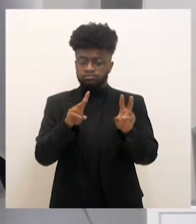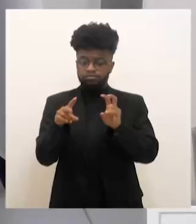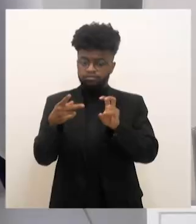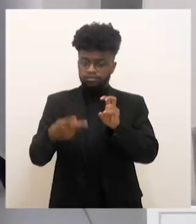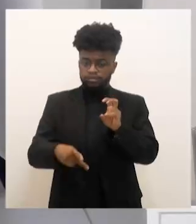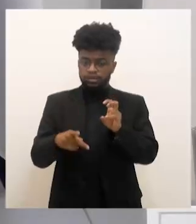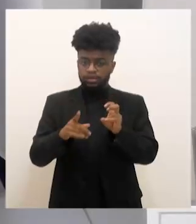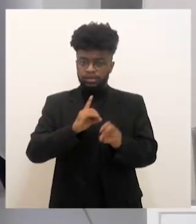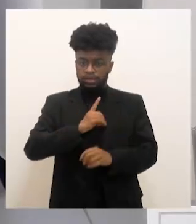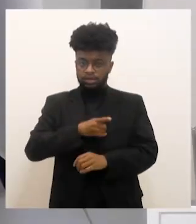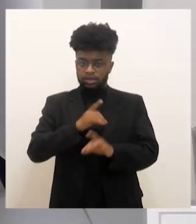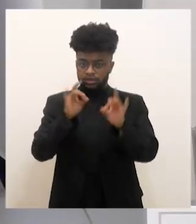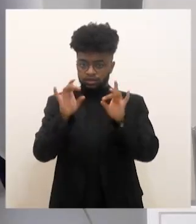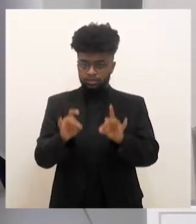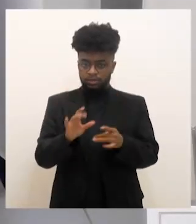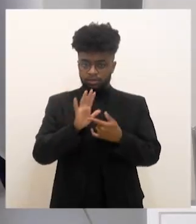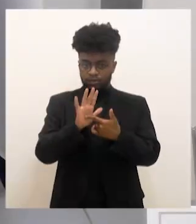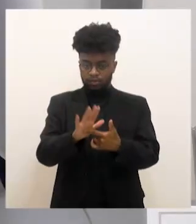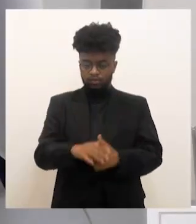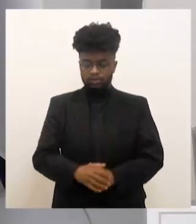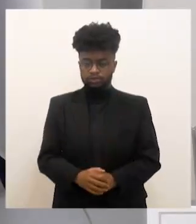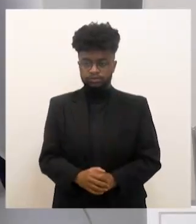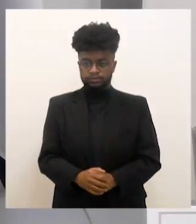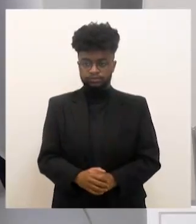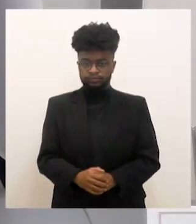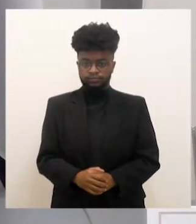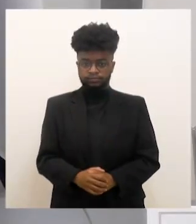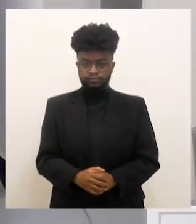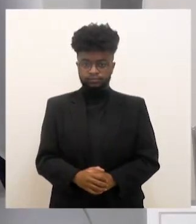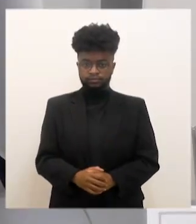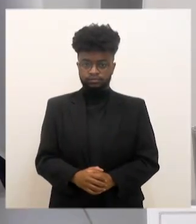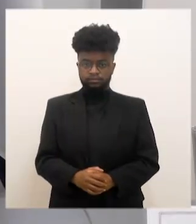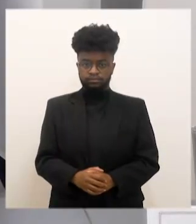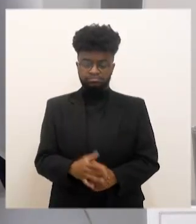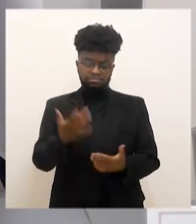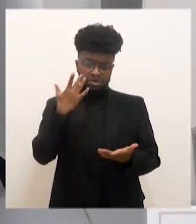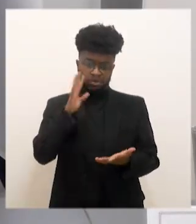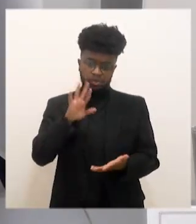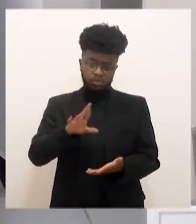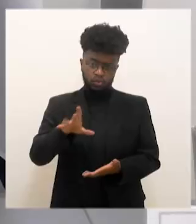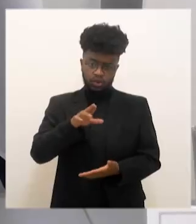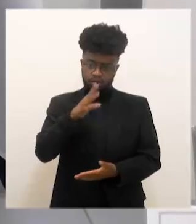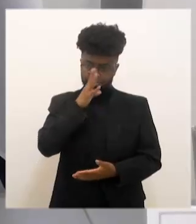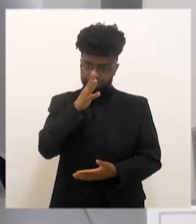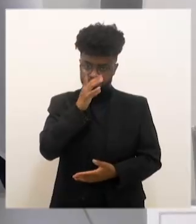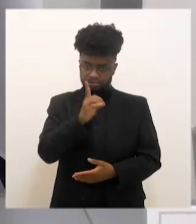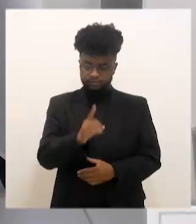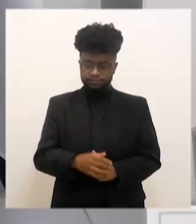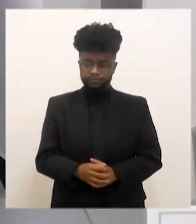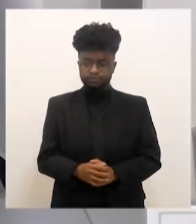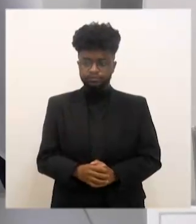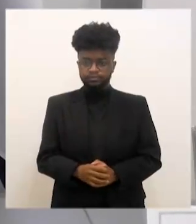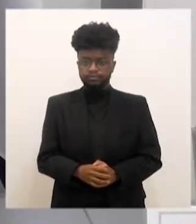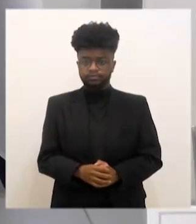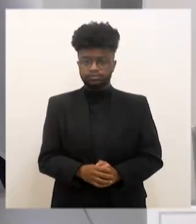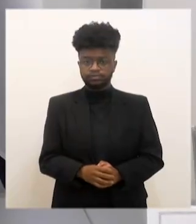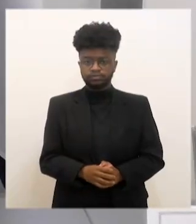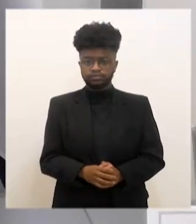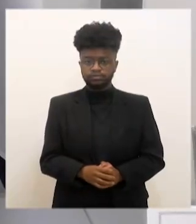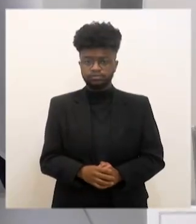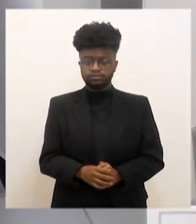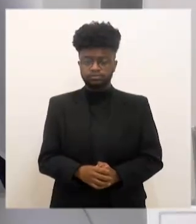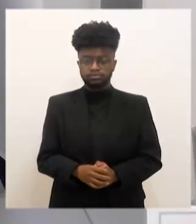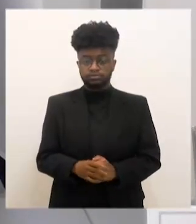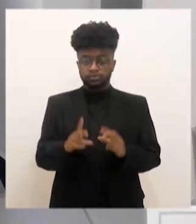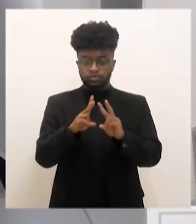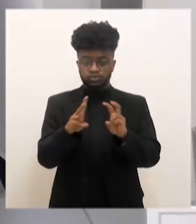delegacia especializada apresente, para que não seja algo aleatório, acredito eu. E a questão de autorizar e